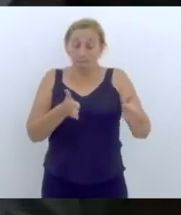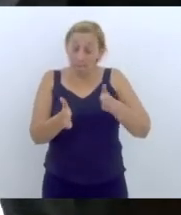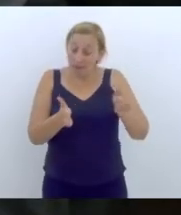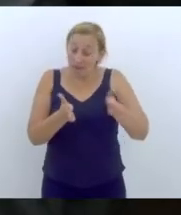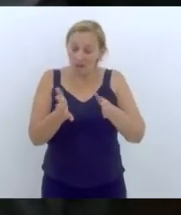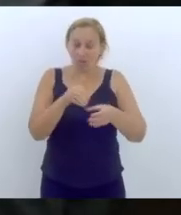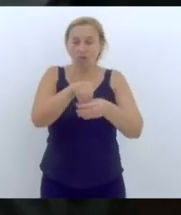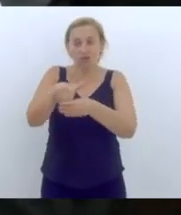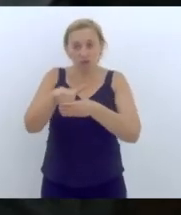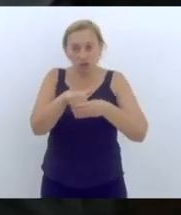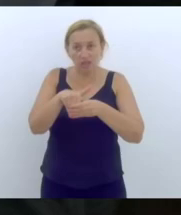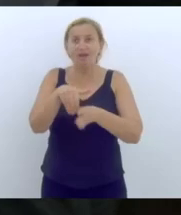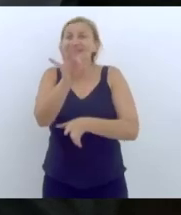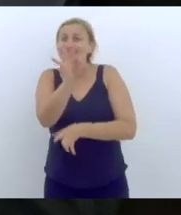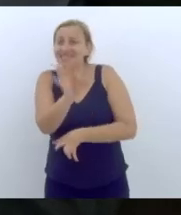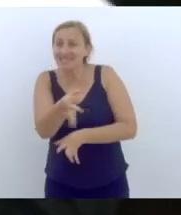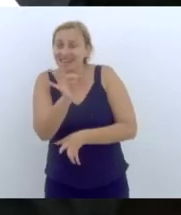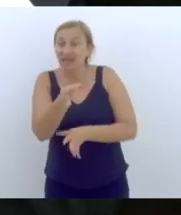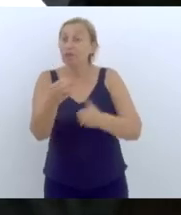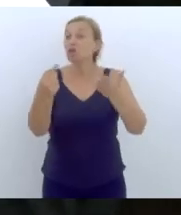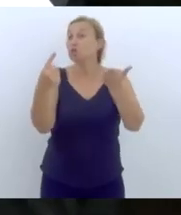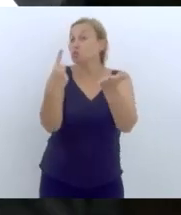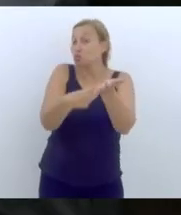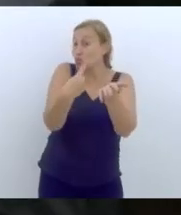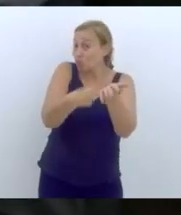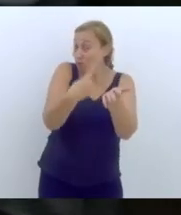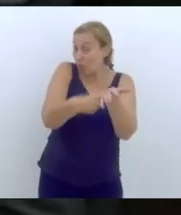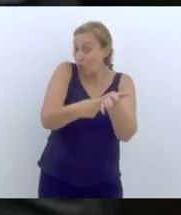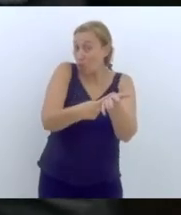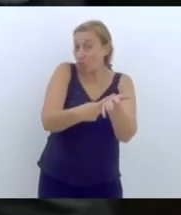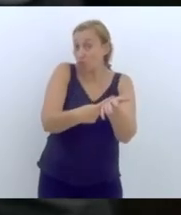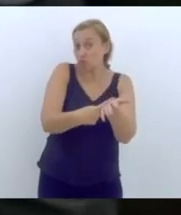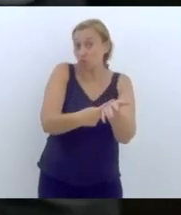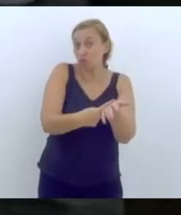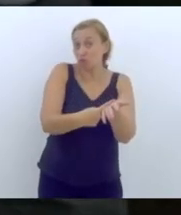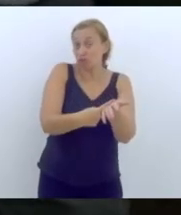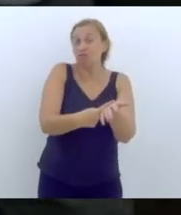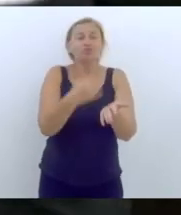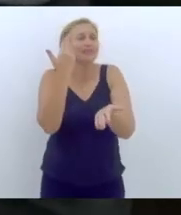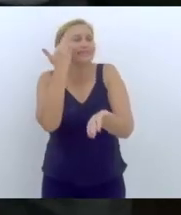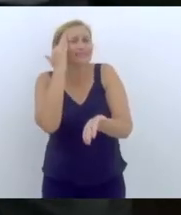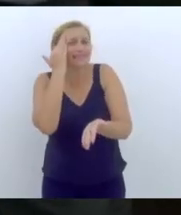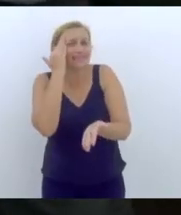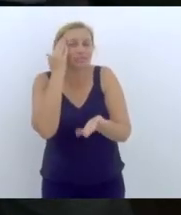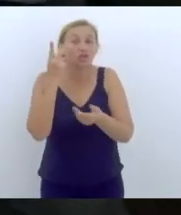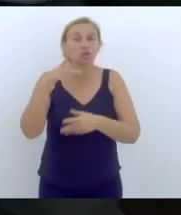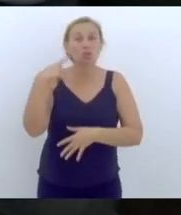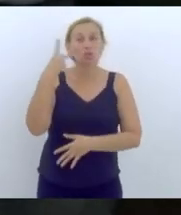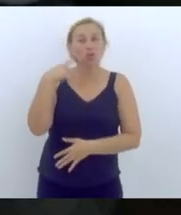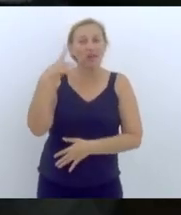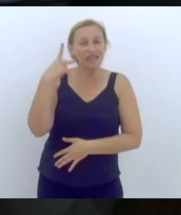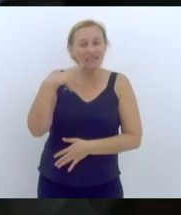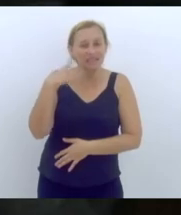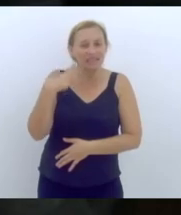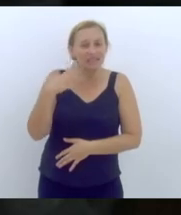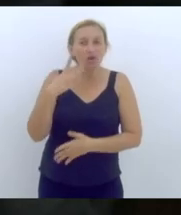votação, evidentemente que no acordo, né, na compreensão política, às vezes muda-se